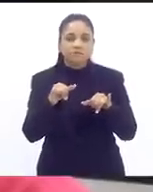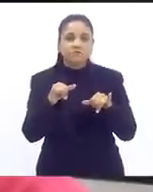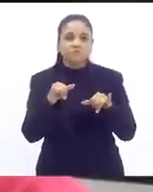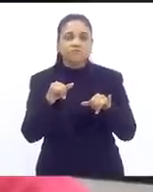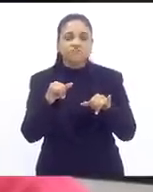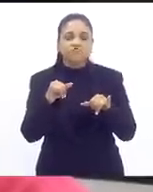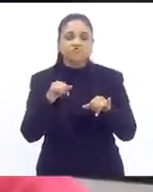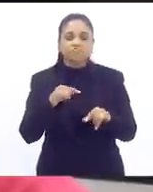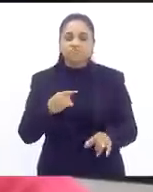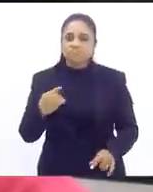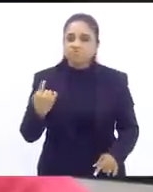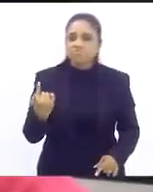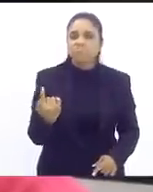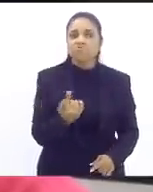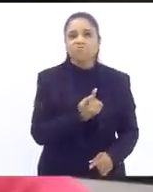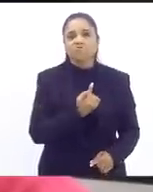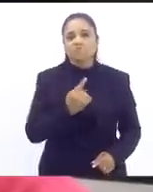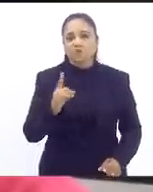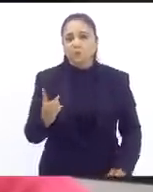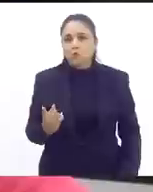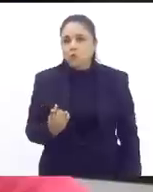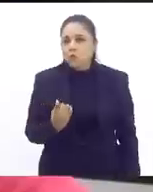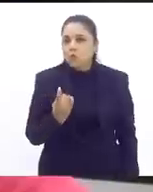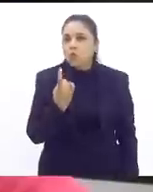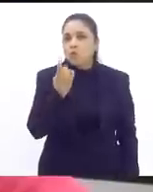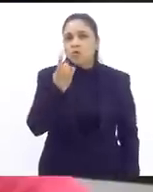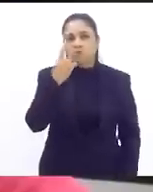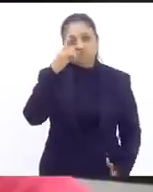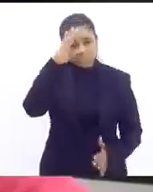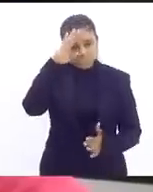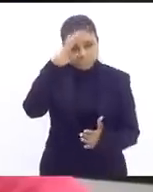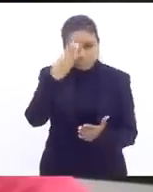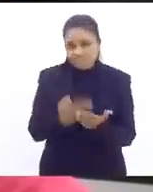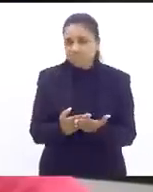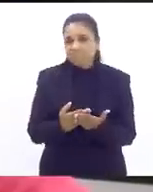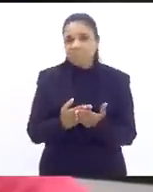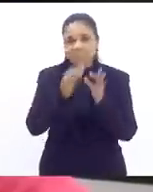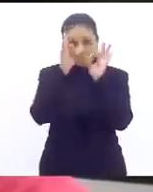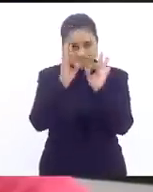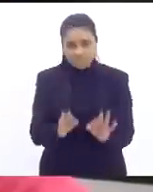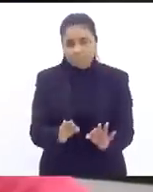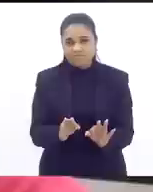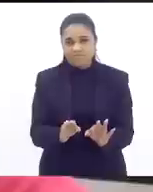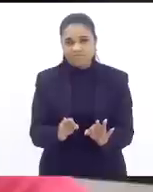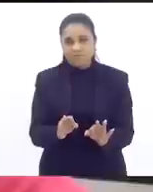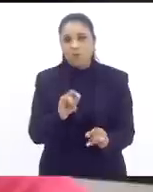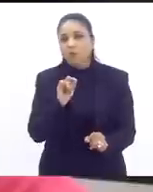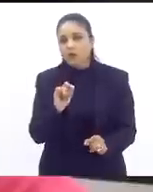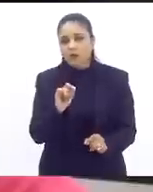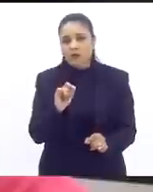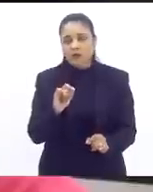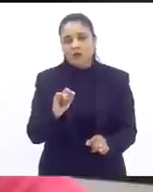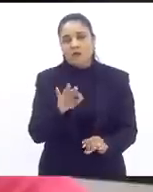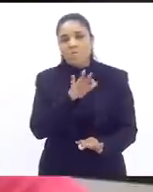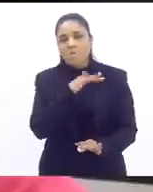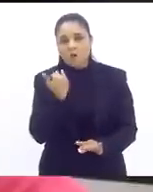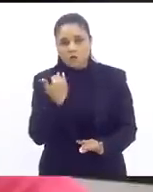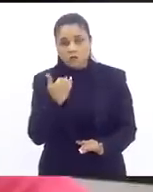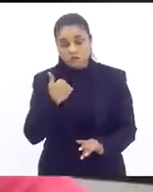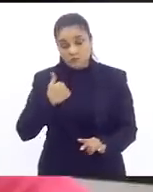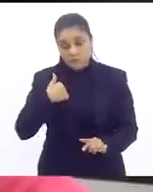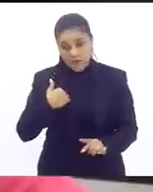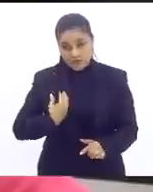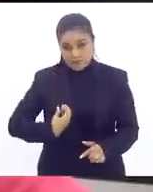o nosso único a nossa única certeza é a morte então em Vida vamos tentar